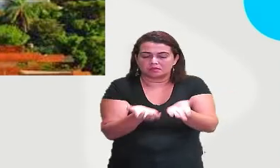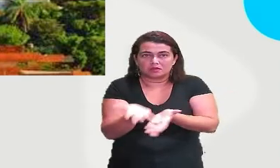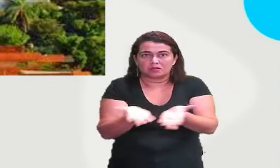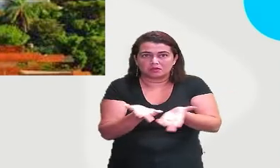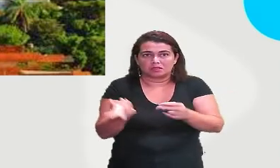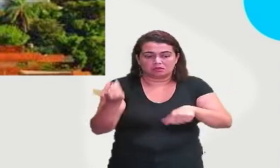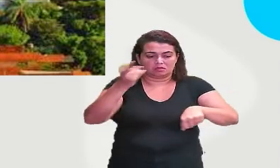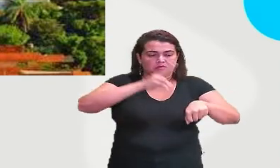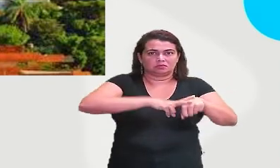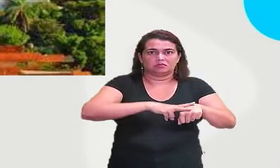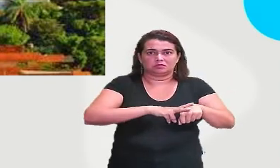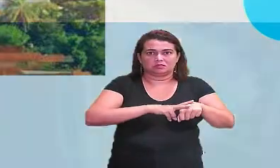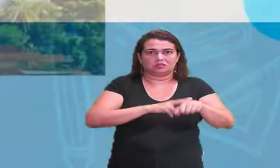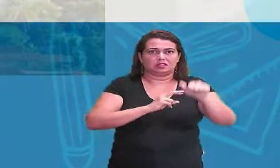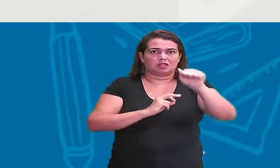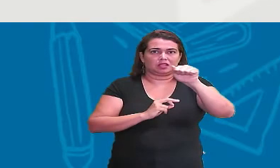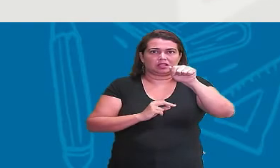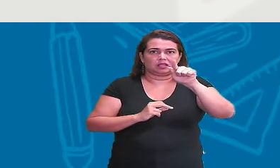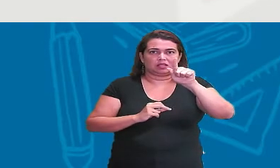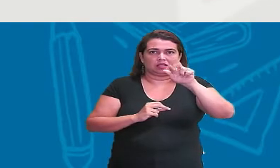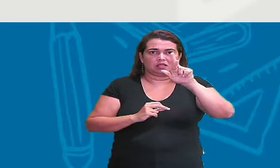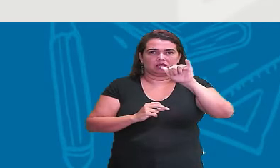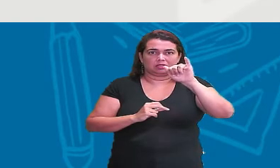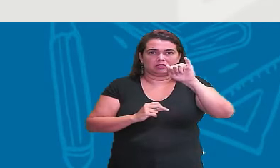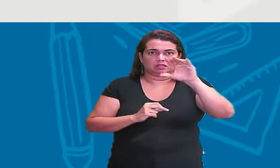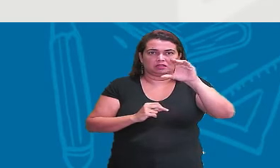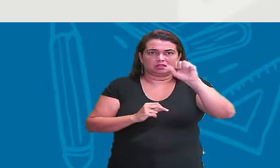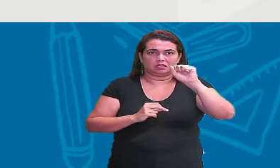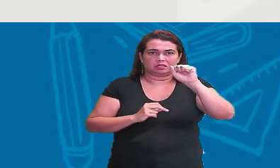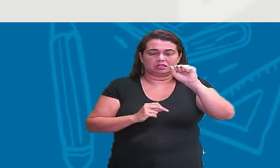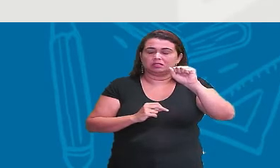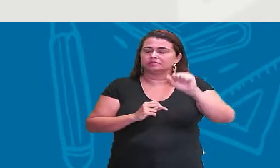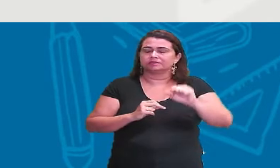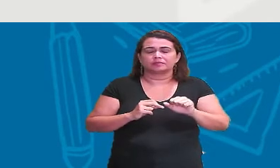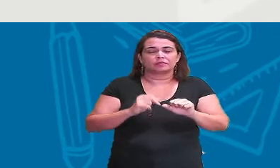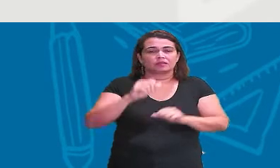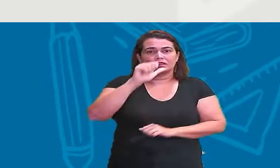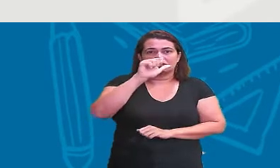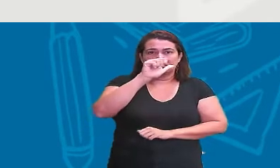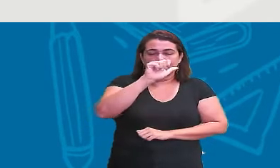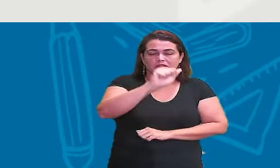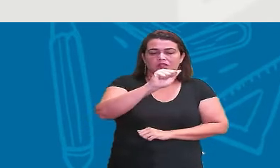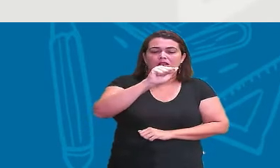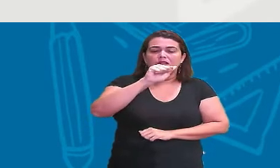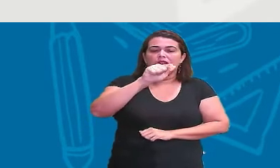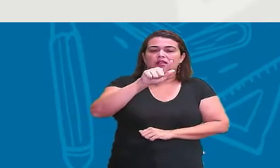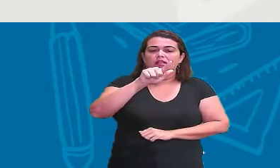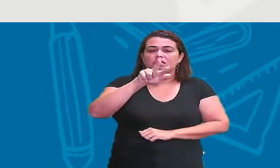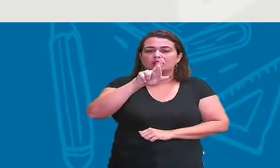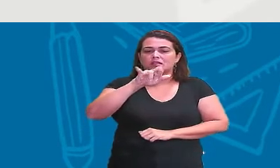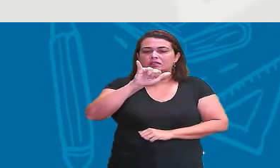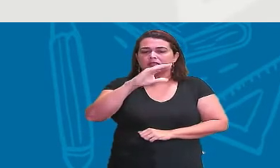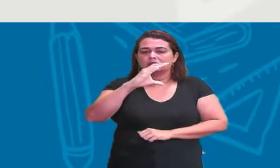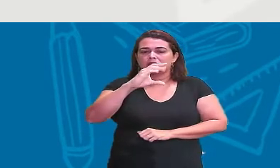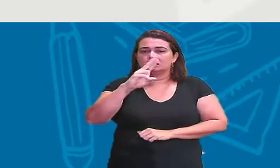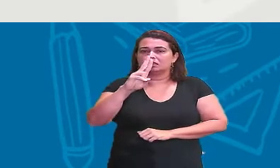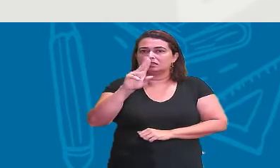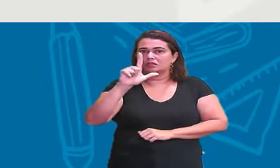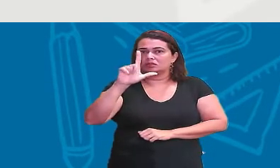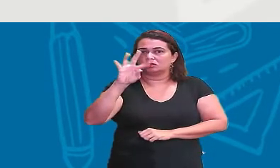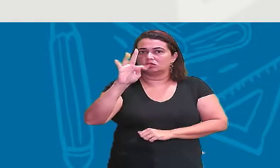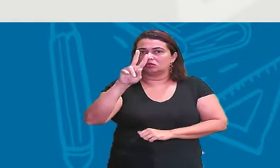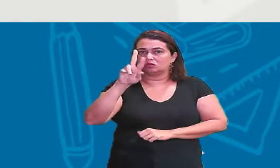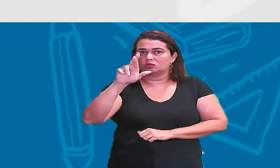tá bom? Geralmente a gente vê isso na zona rural, porque é o local que tem mais espaço para cultivo e